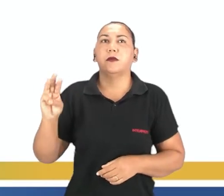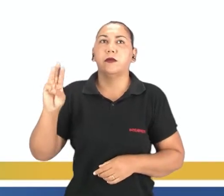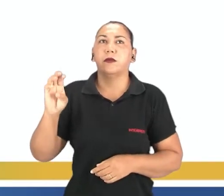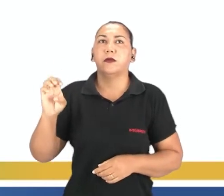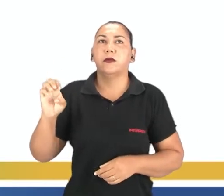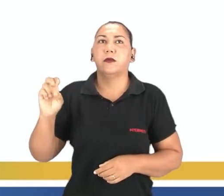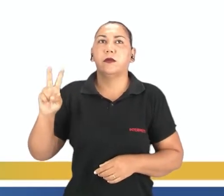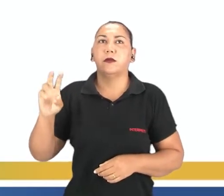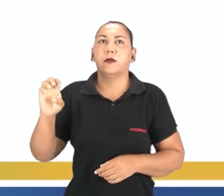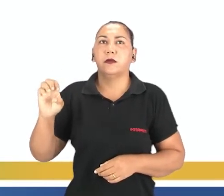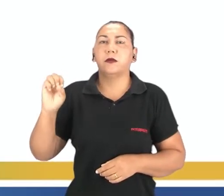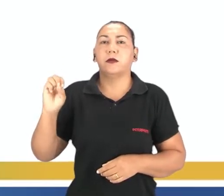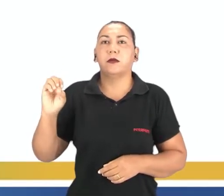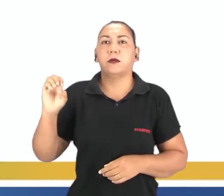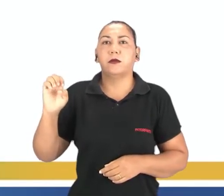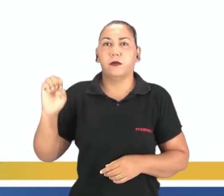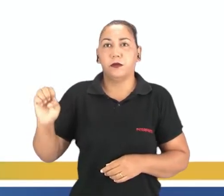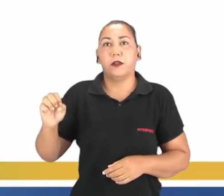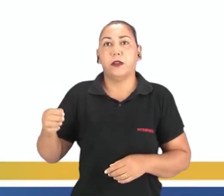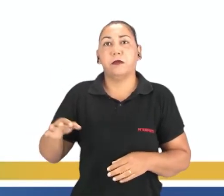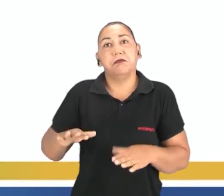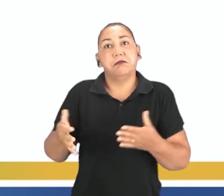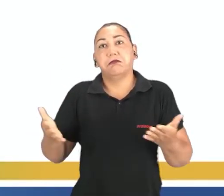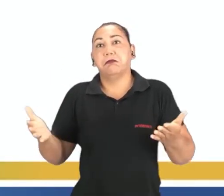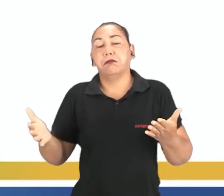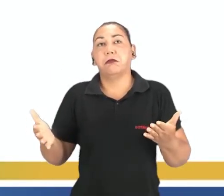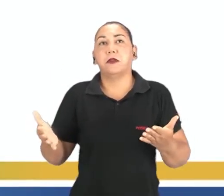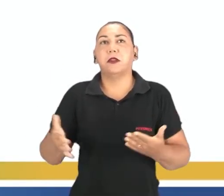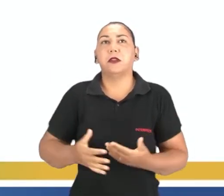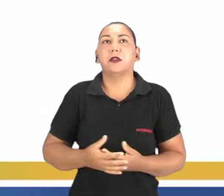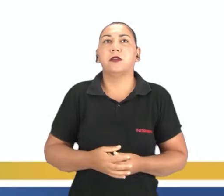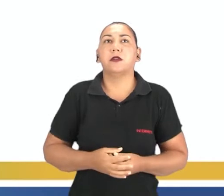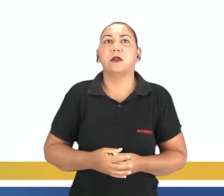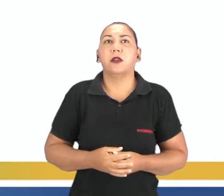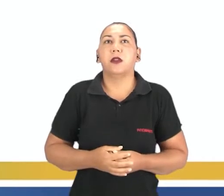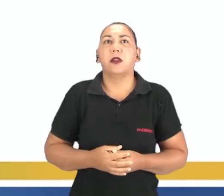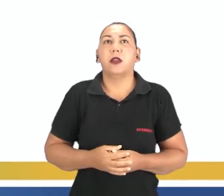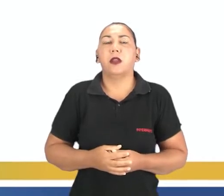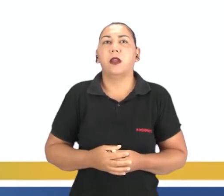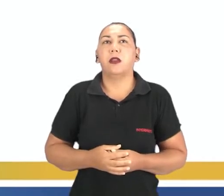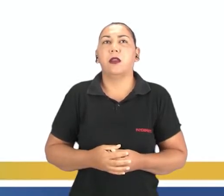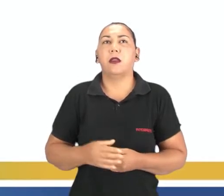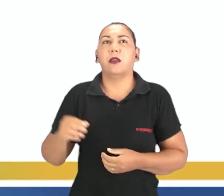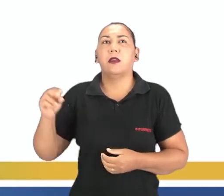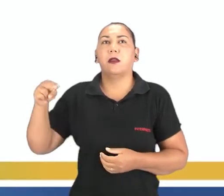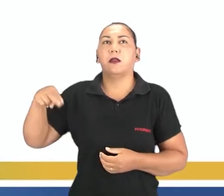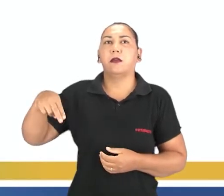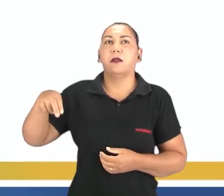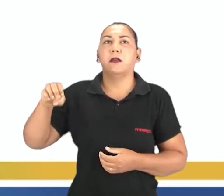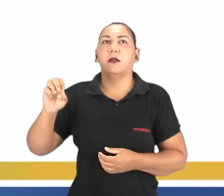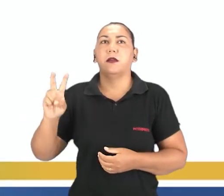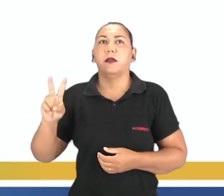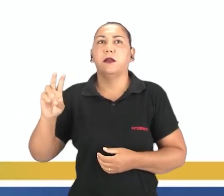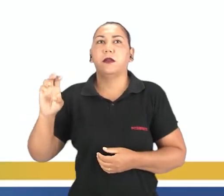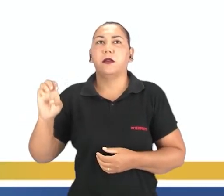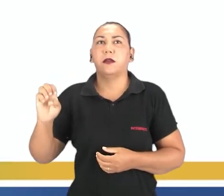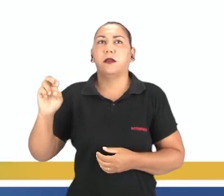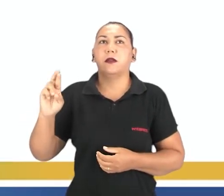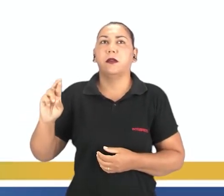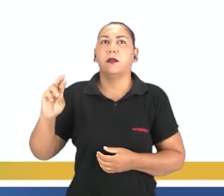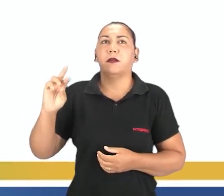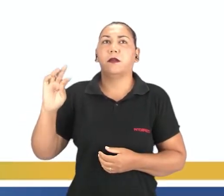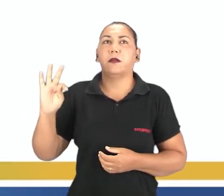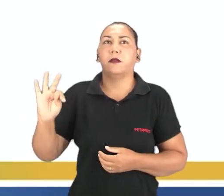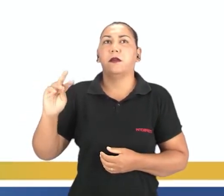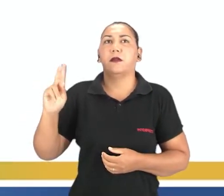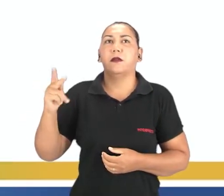assim, e o yet, que significa mesmo assim ou contudo. O however e o nevertheless são os mais formais